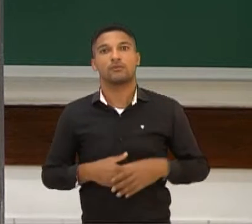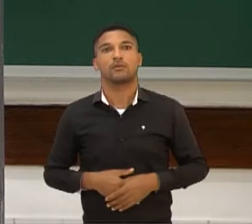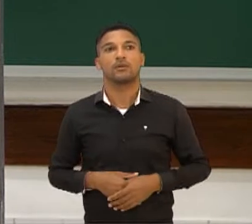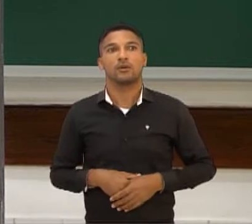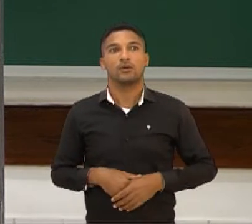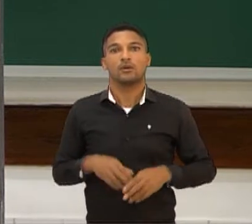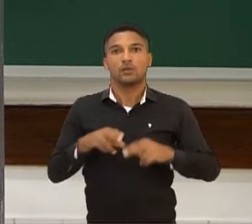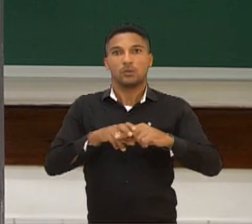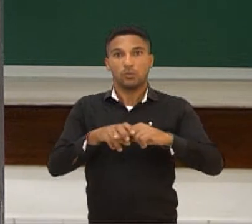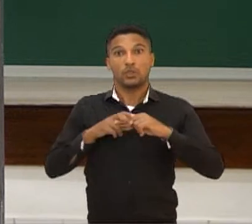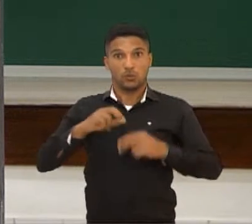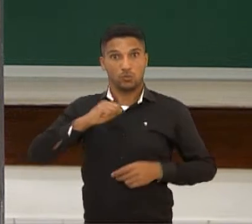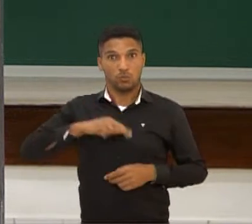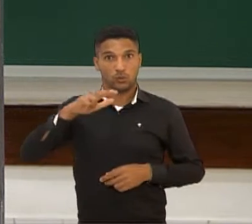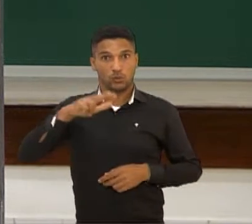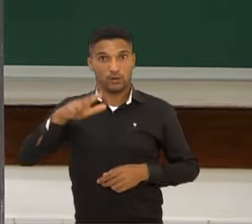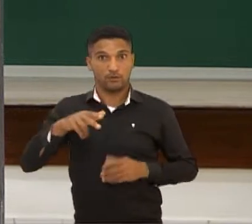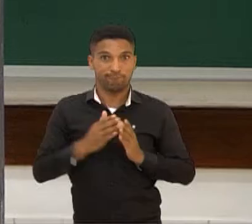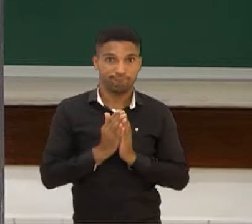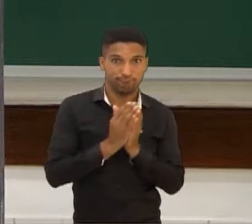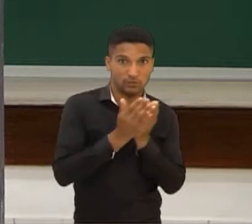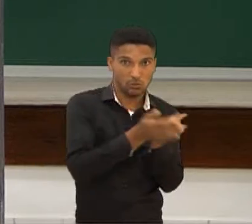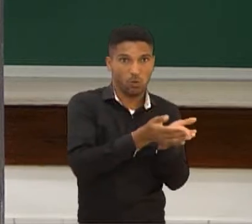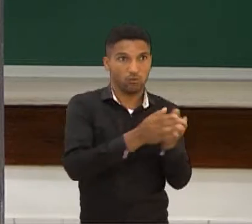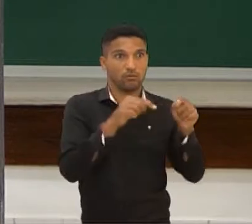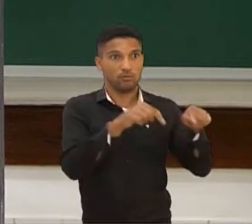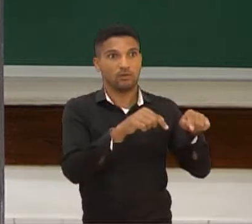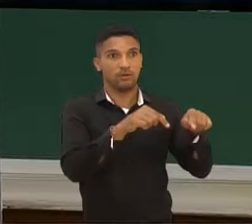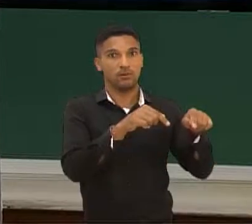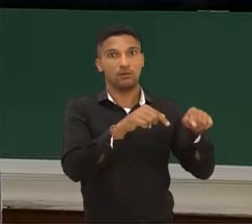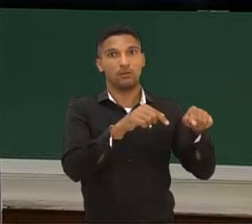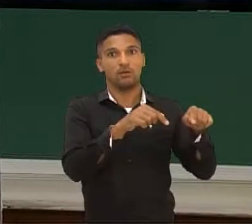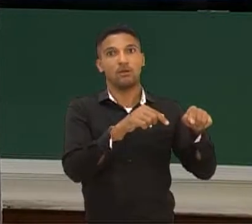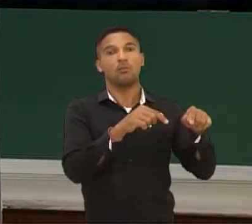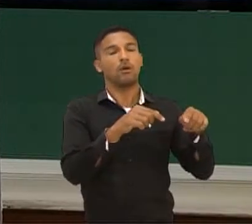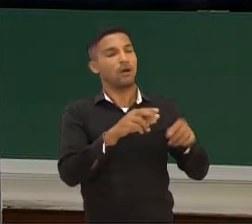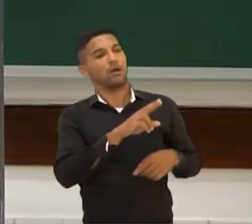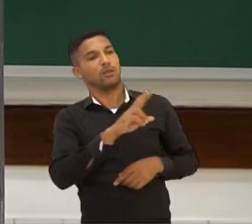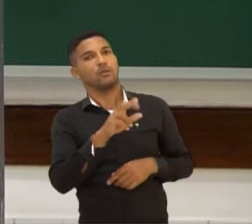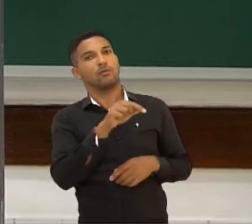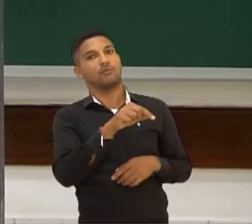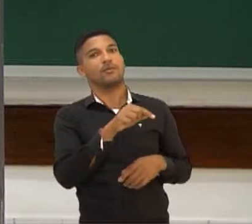eles vão, né, chamar a bacia do Zaire, né, de Congo.